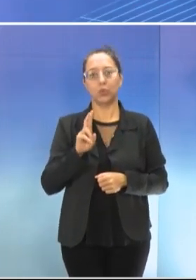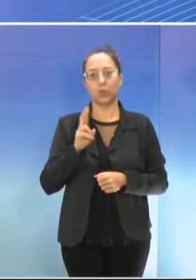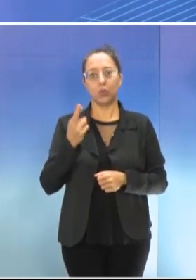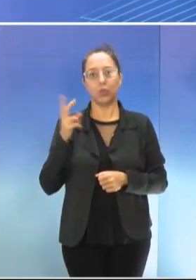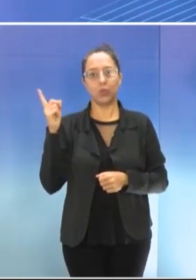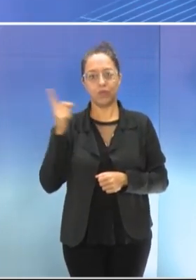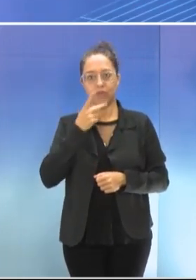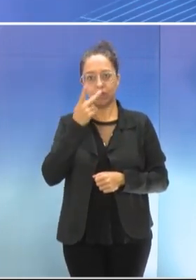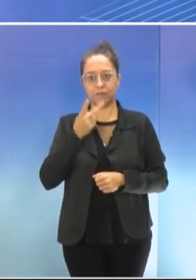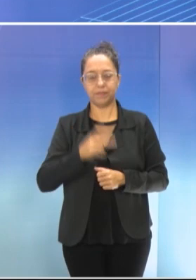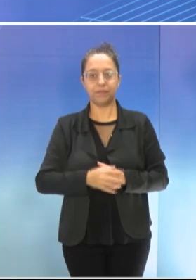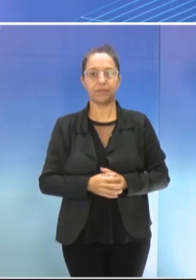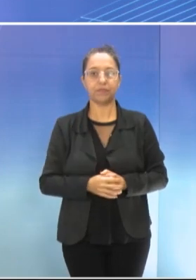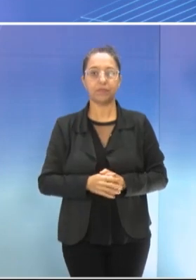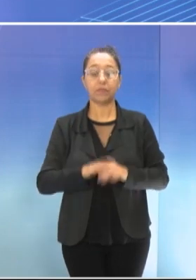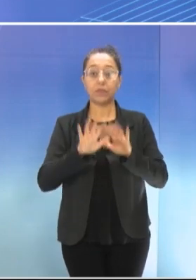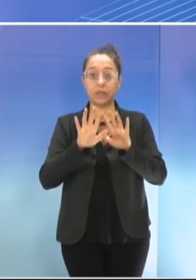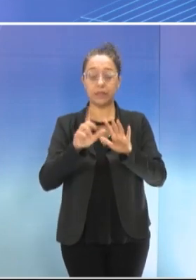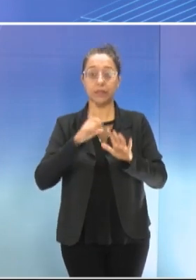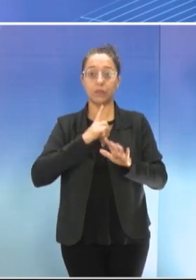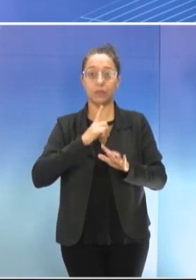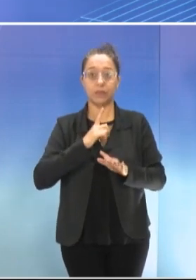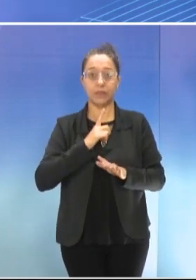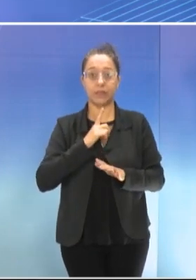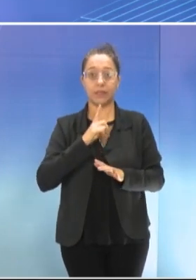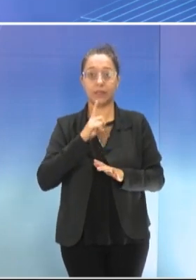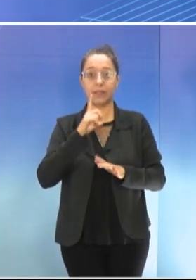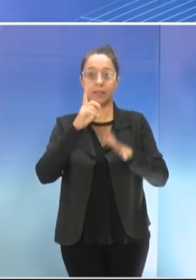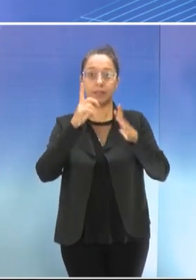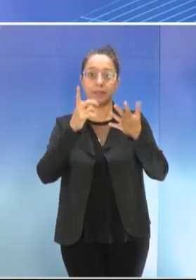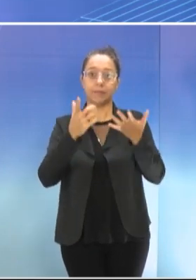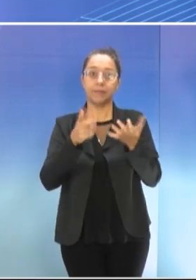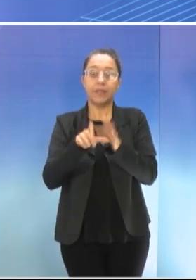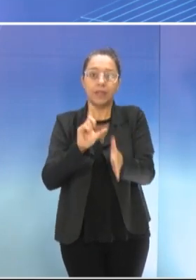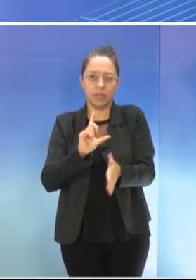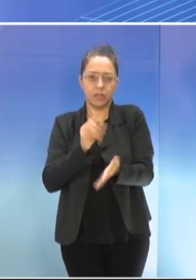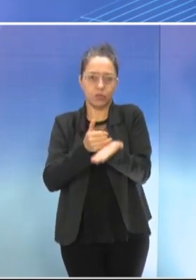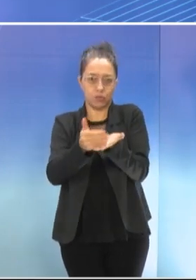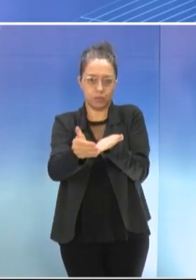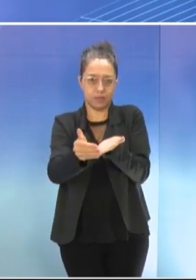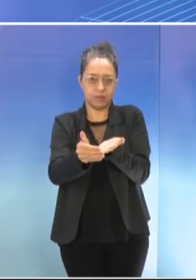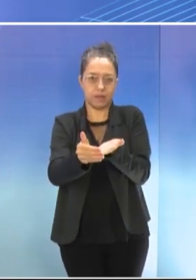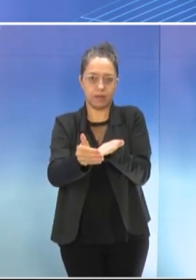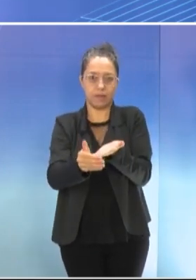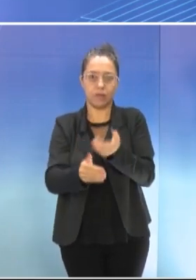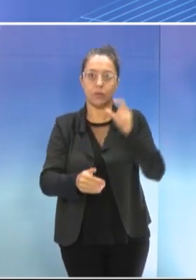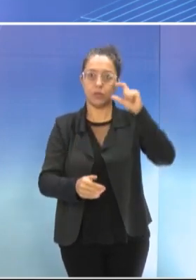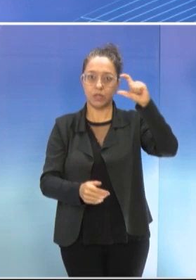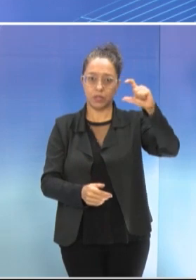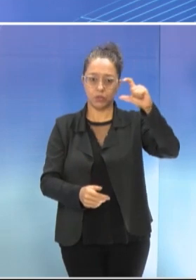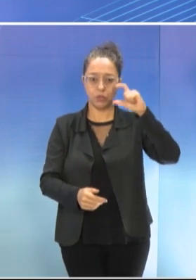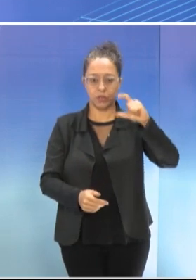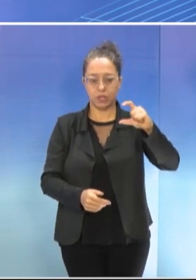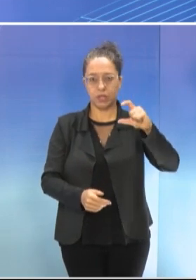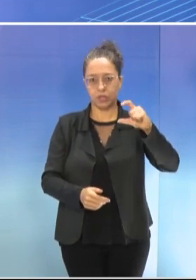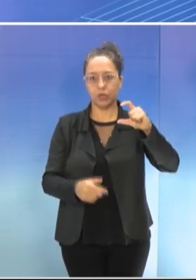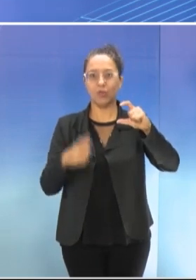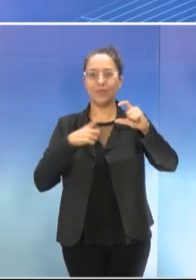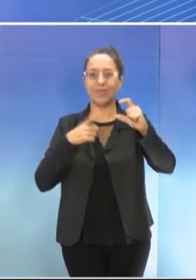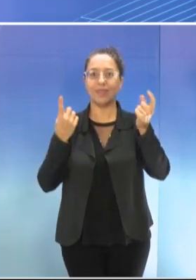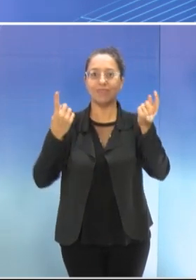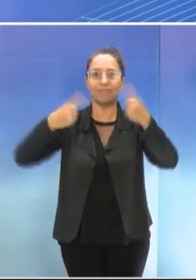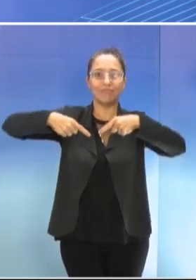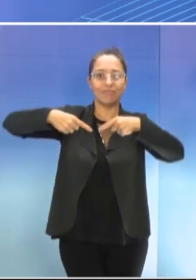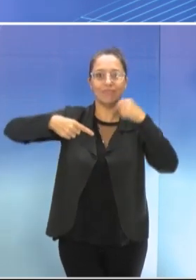Tá, vamos lá. Aqui nós temos o seguinte, antes de eu colocar, os trechos apresentam